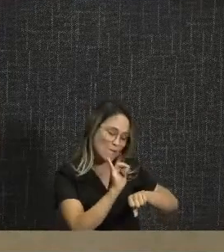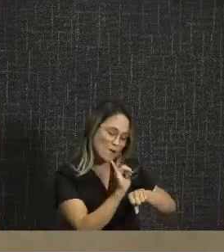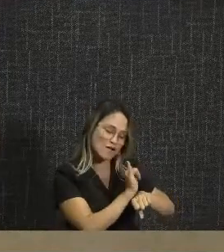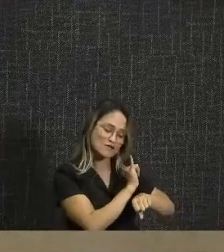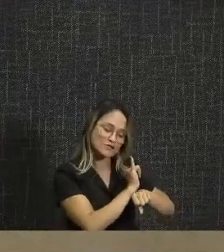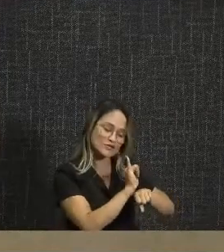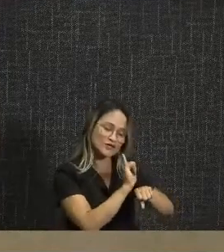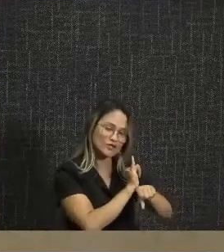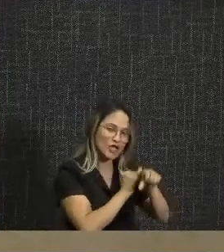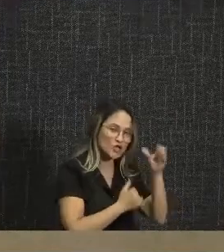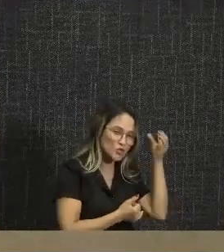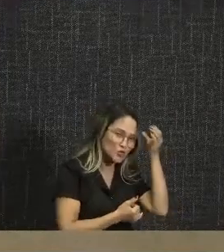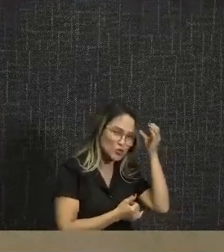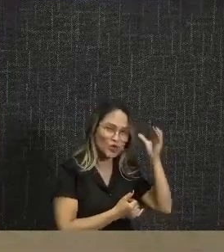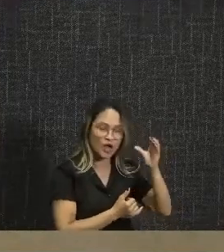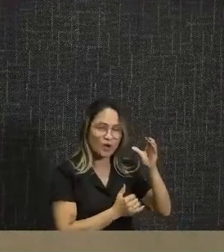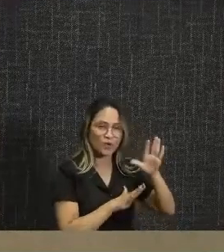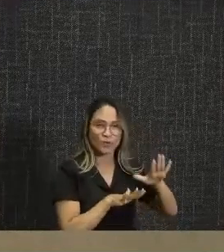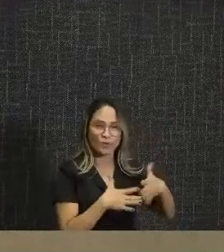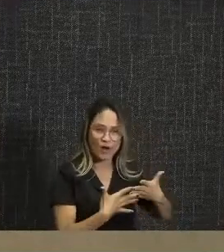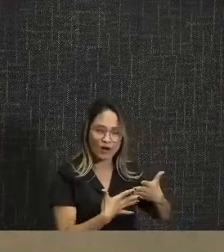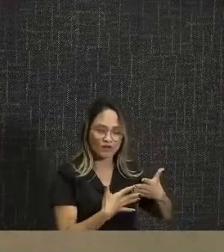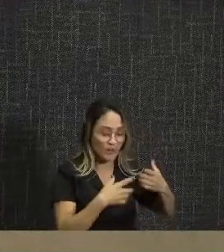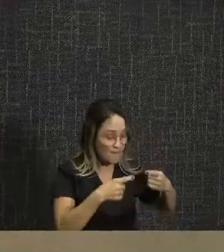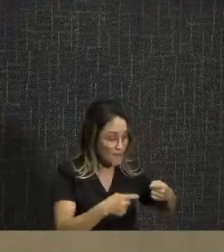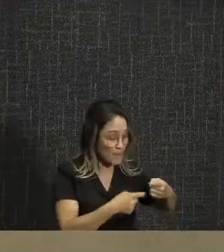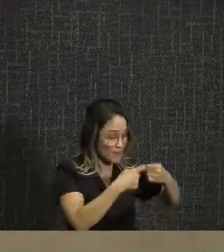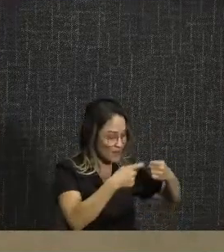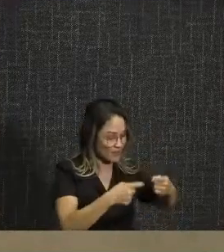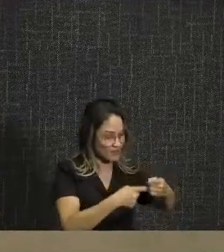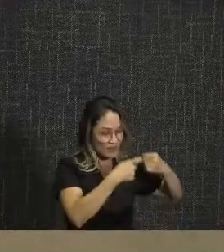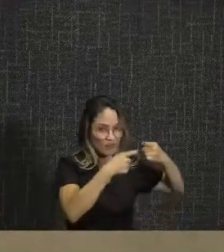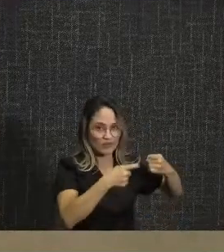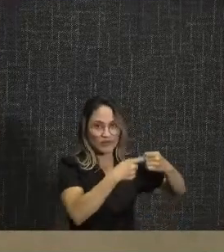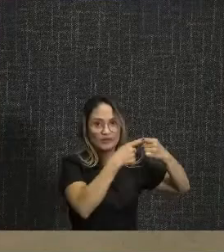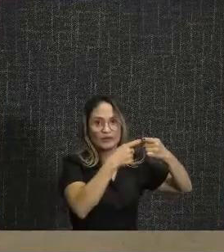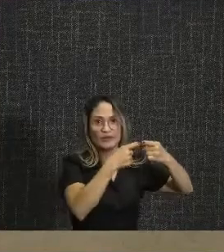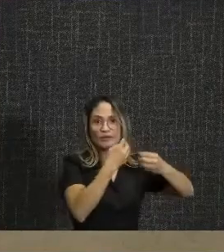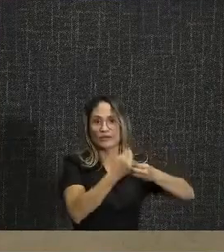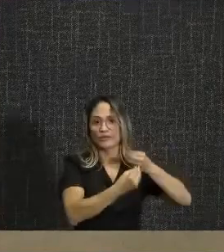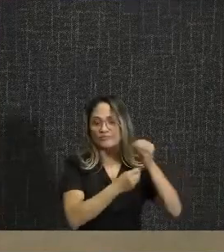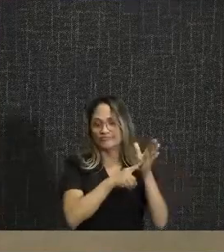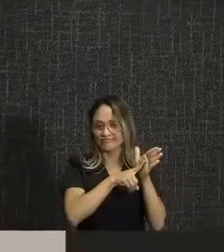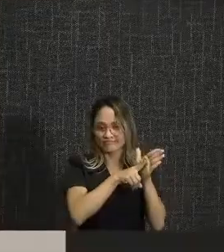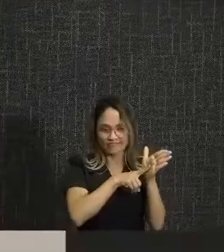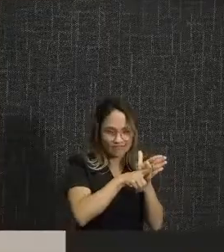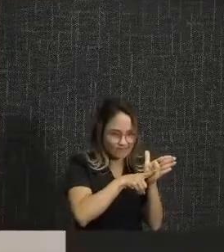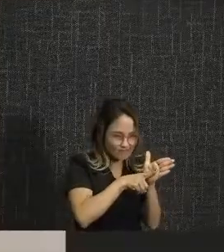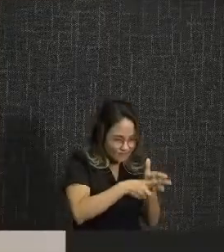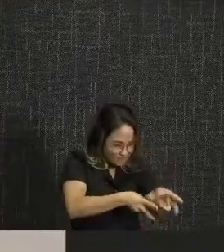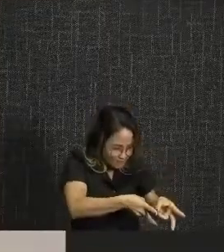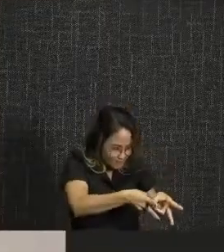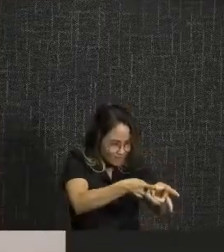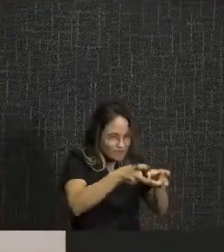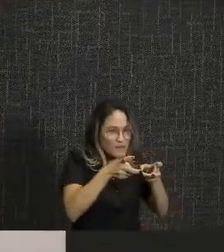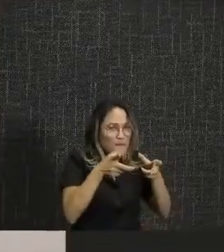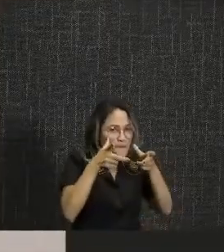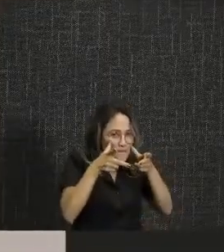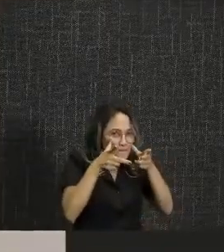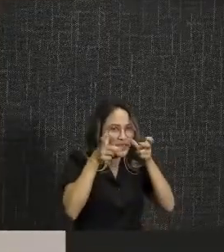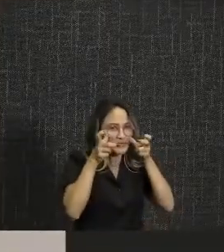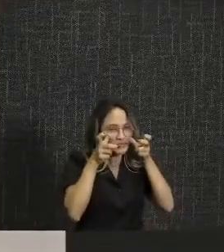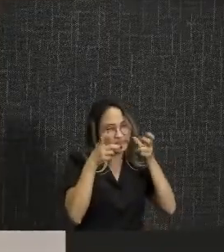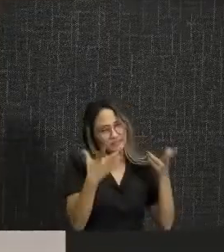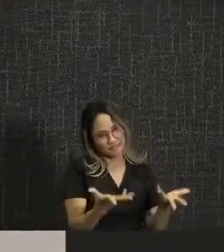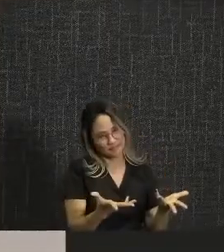fazer as coisas baseadas em dados. Você ter aquelas coisas chaves,